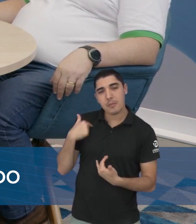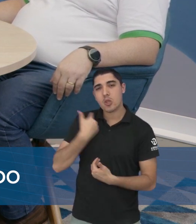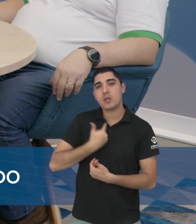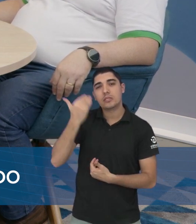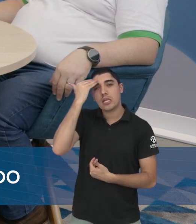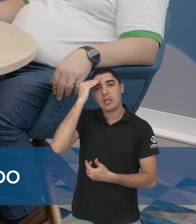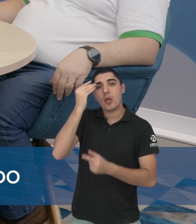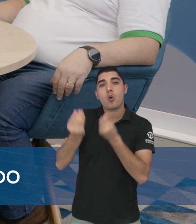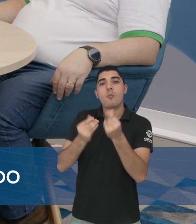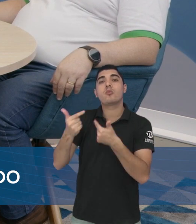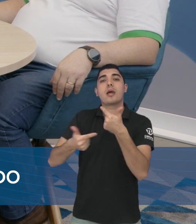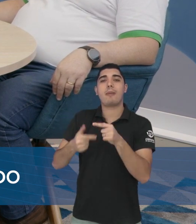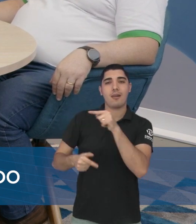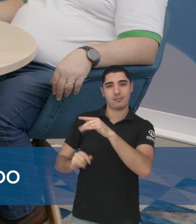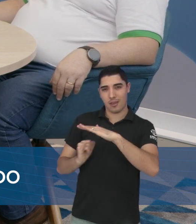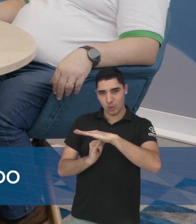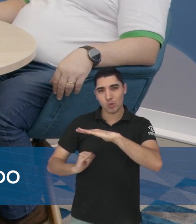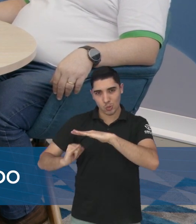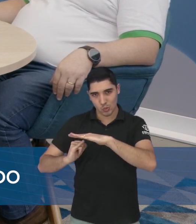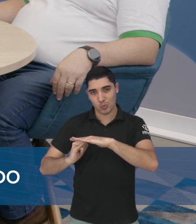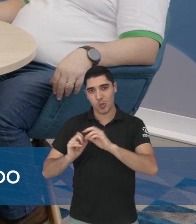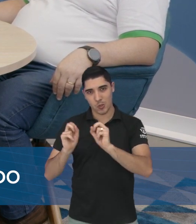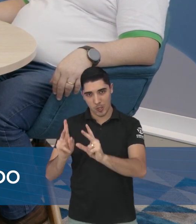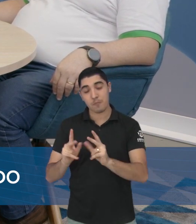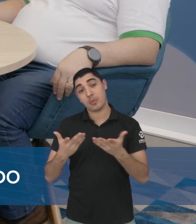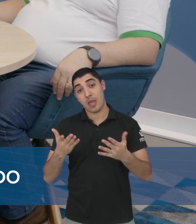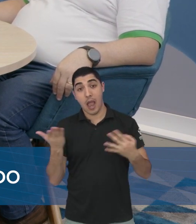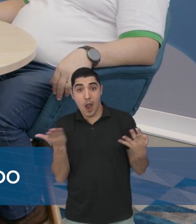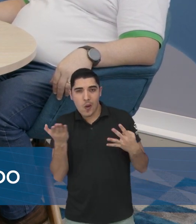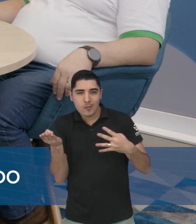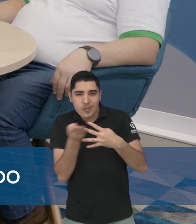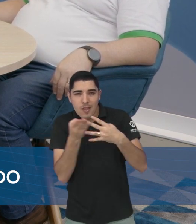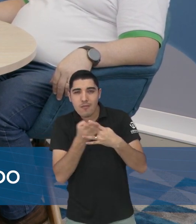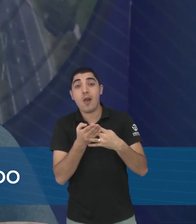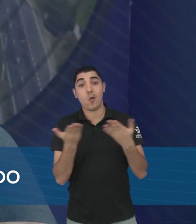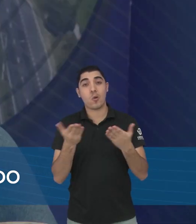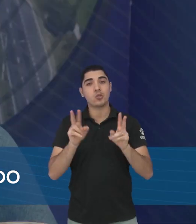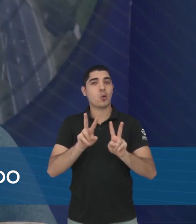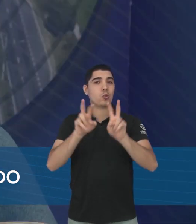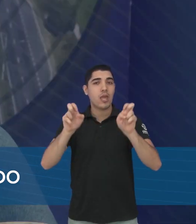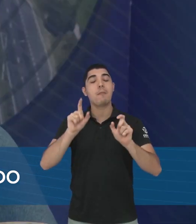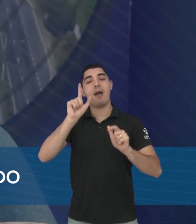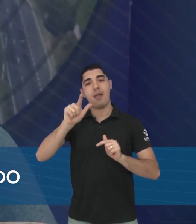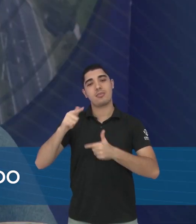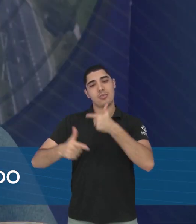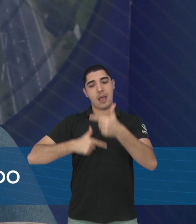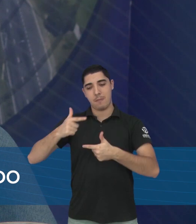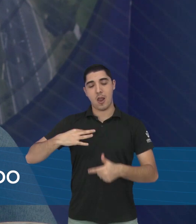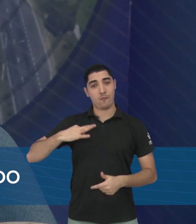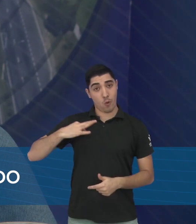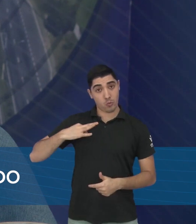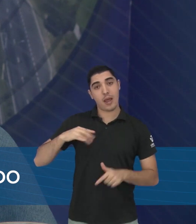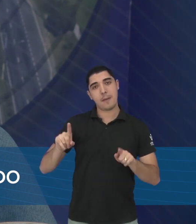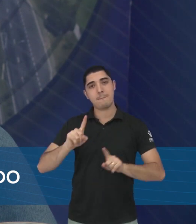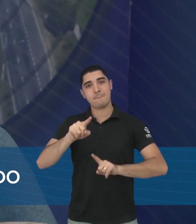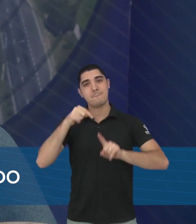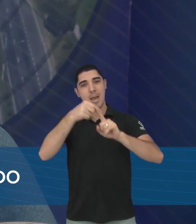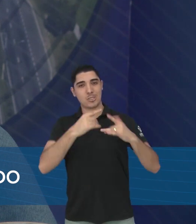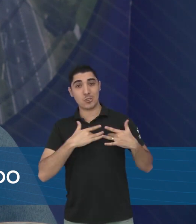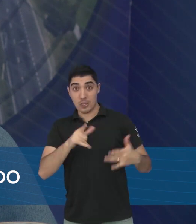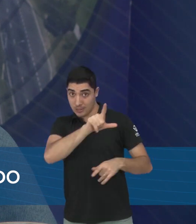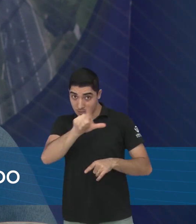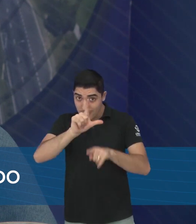a gente entender um pouquinho qual que é o trabalho da Casa de Acolhida também. O Diálogos da Cidade hoje está falando sobre voluntariado